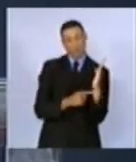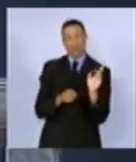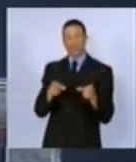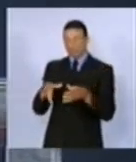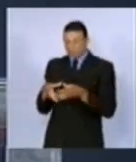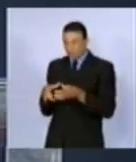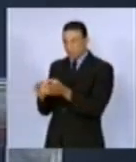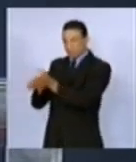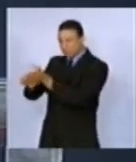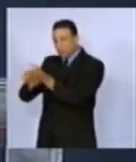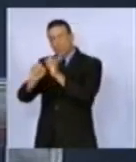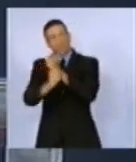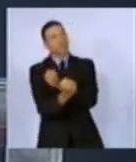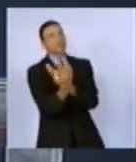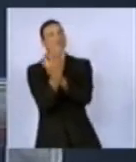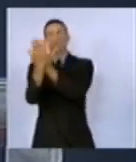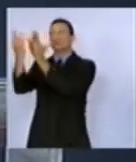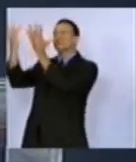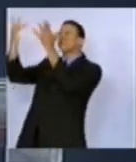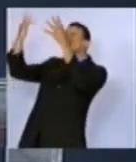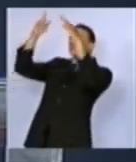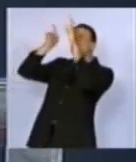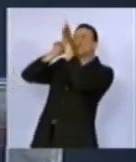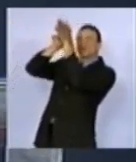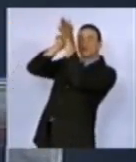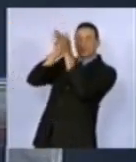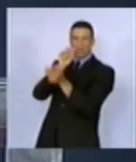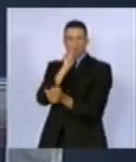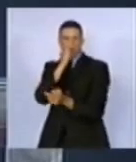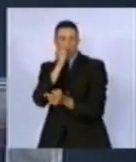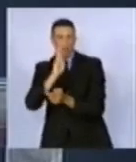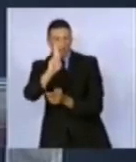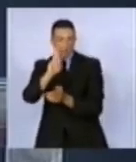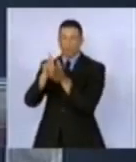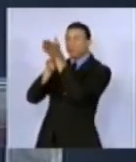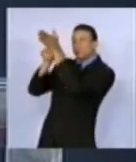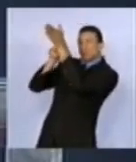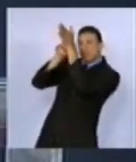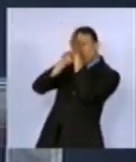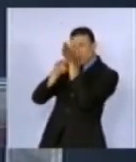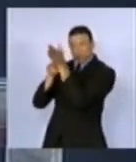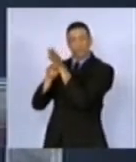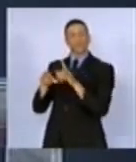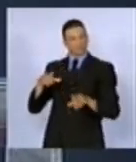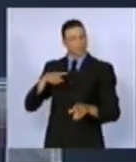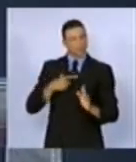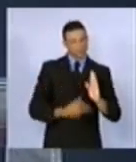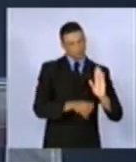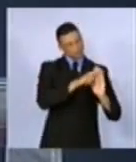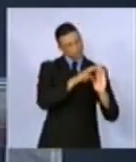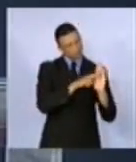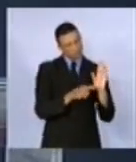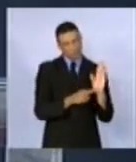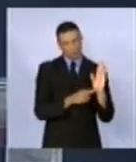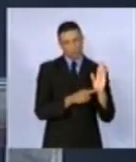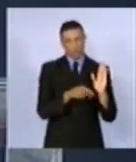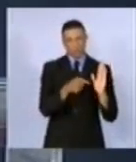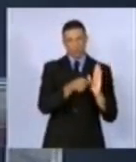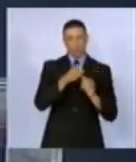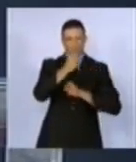umidade relativa do ar esse procedimento de monitoramento de umidade relativa do ar é baseado em uma resolução da secretaria do meio ambiente que é